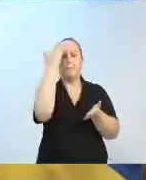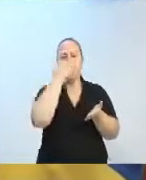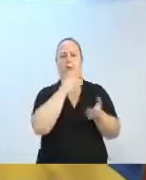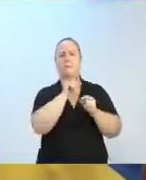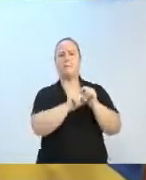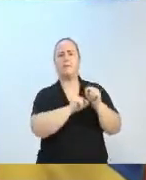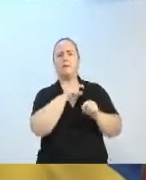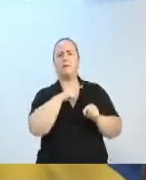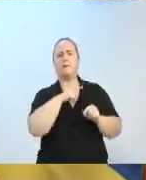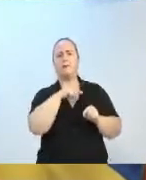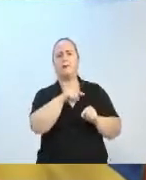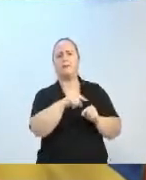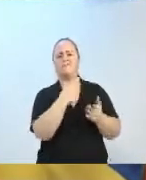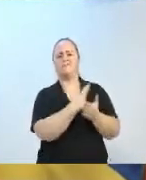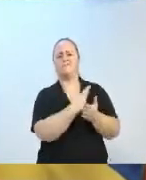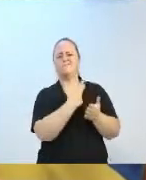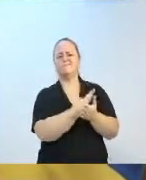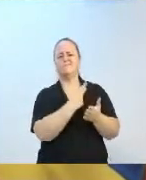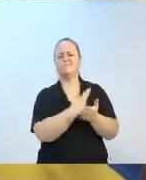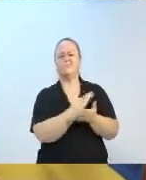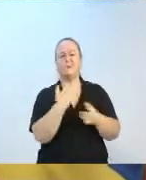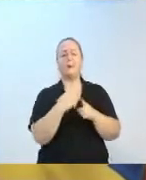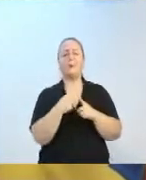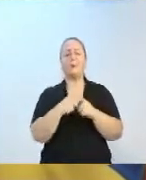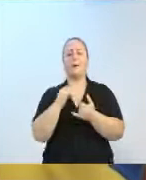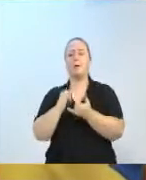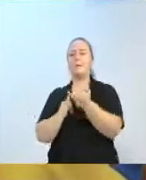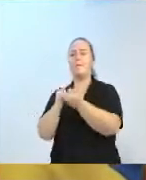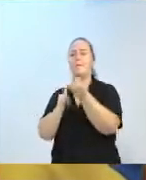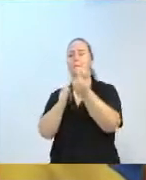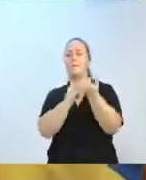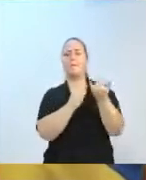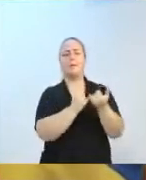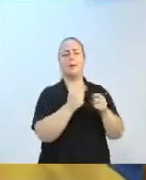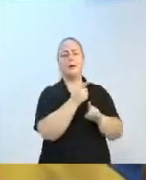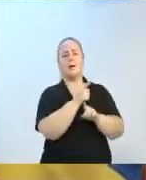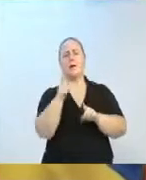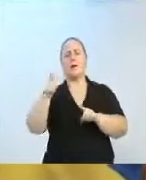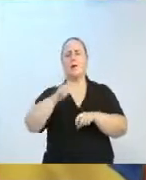paliativos, né? E isto traz